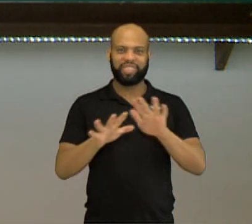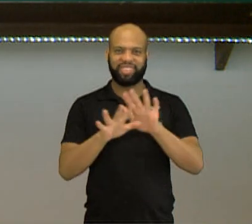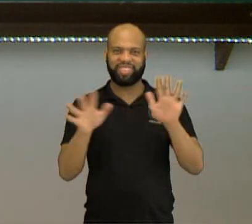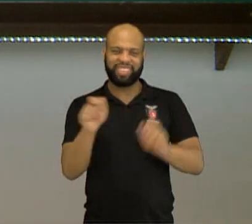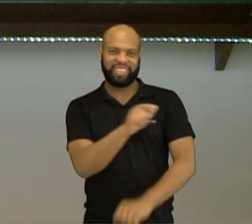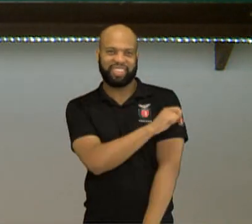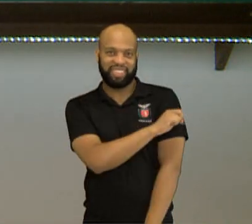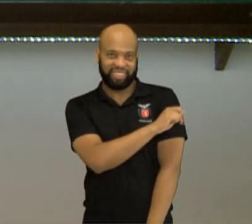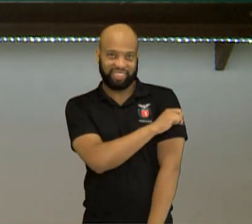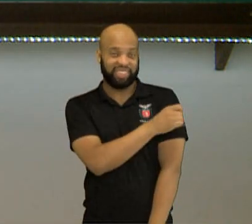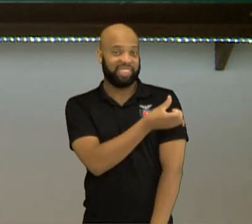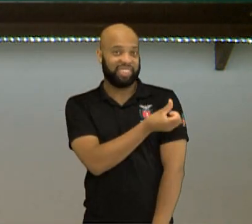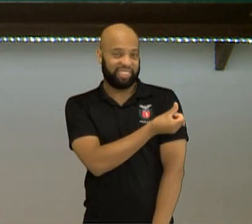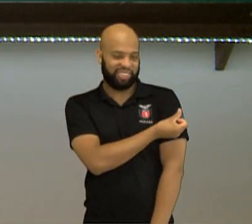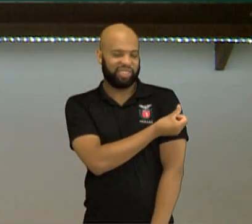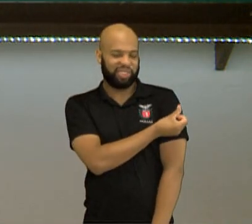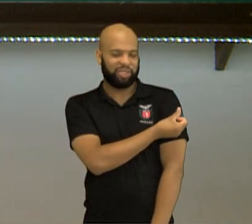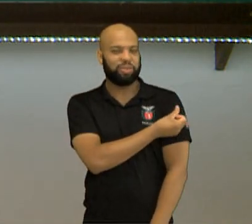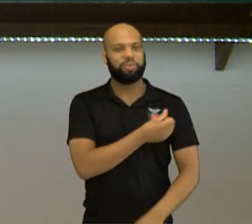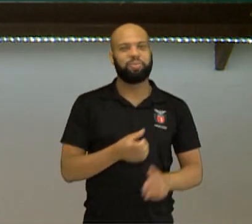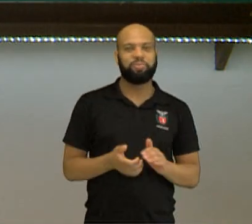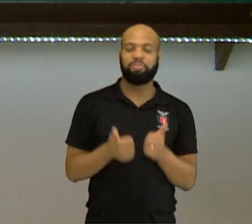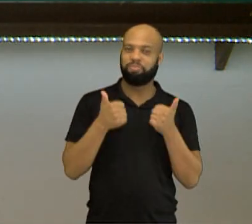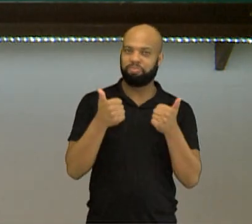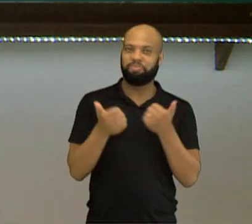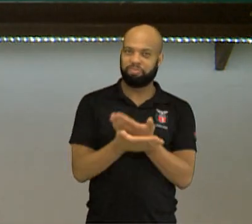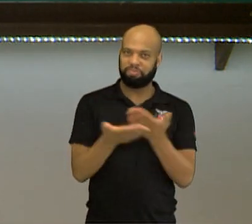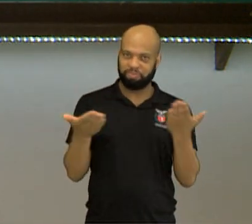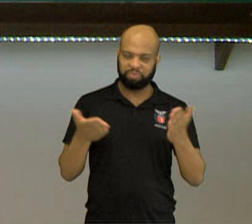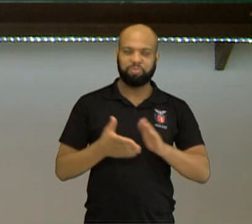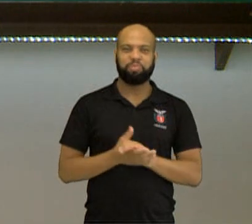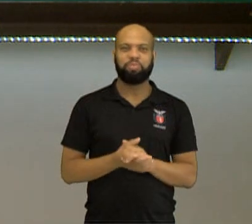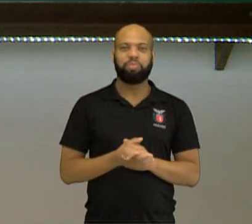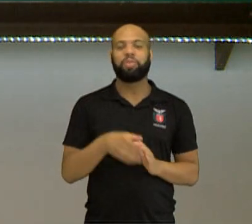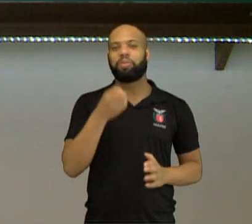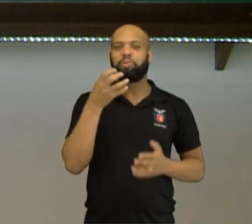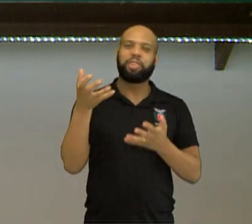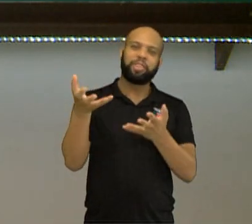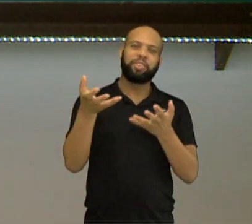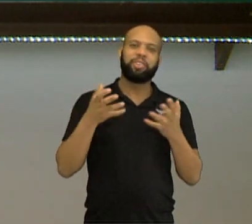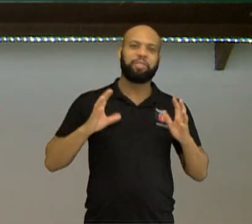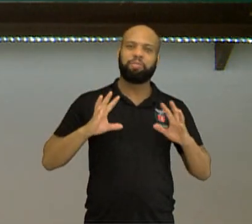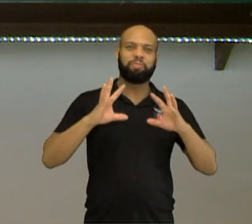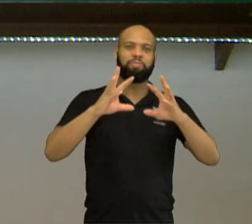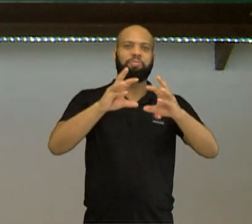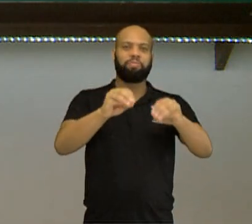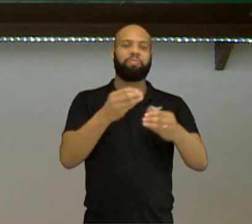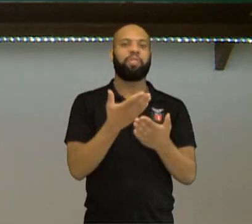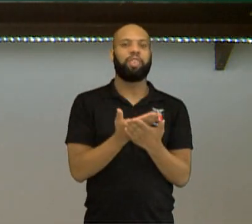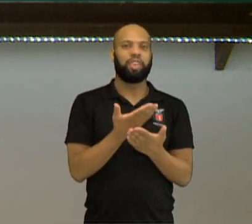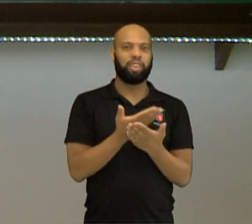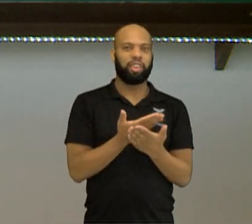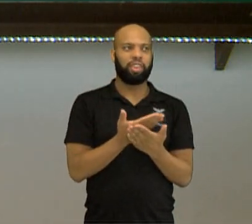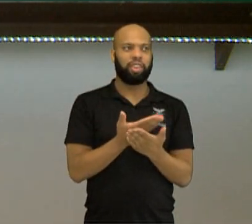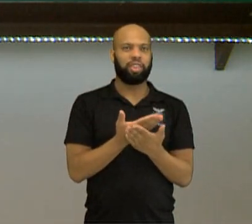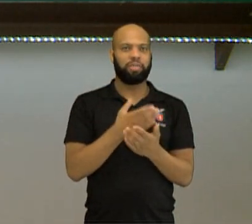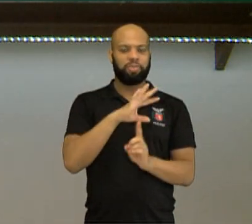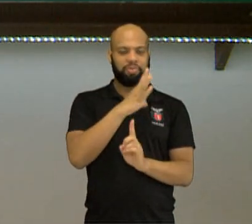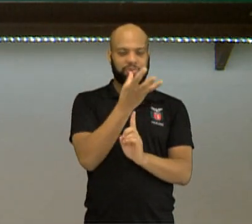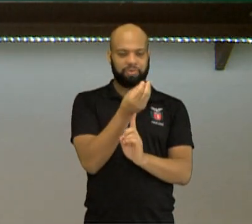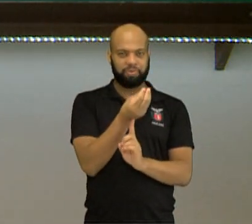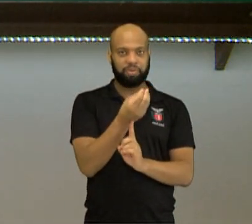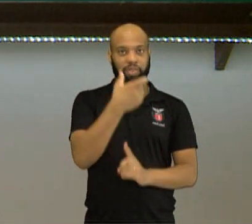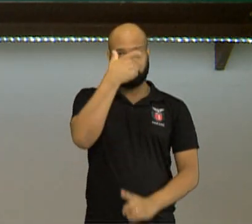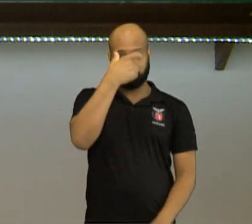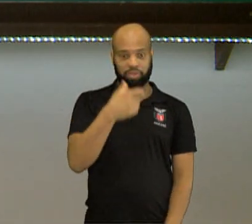Olá, estudante do sexto ano, tudo bem com você? Seja muito bem-vindo à nossa aula de arte.